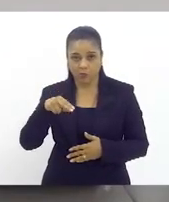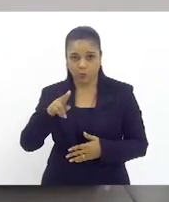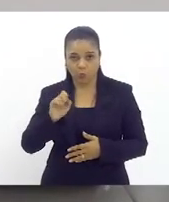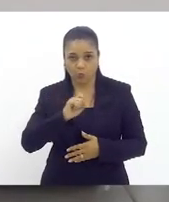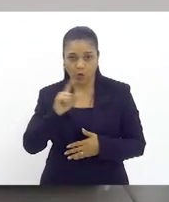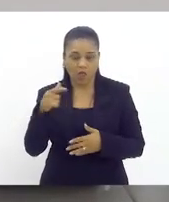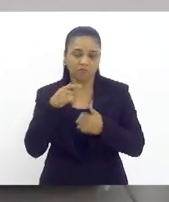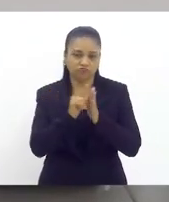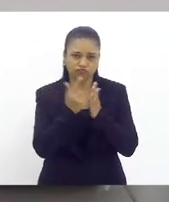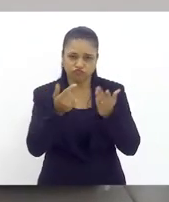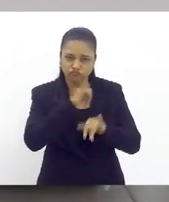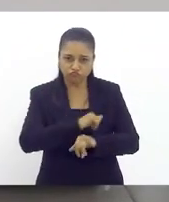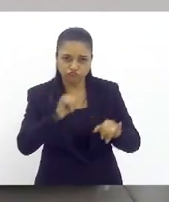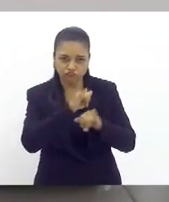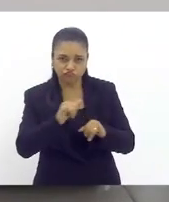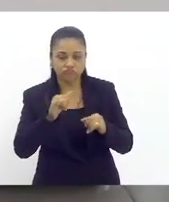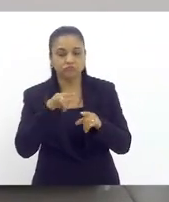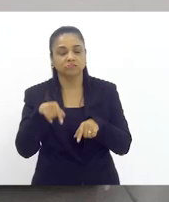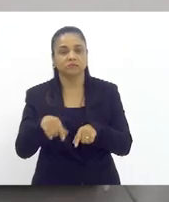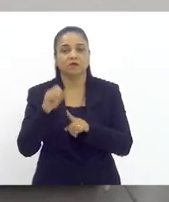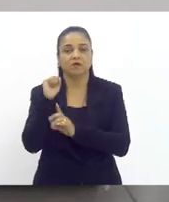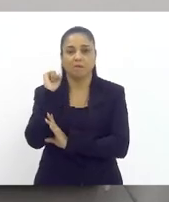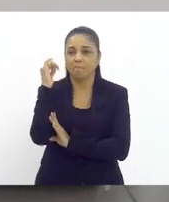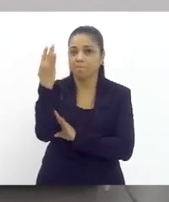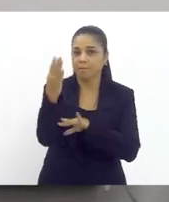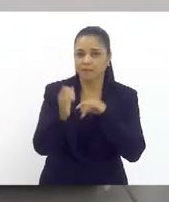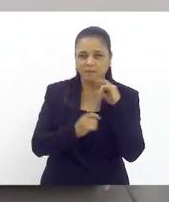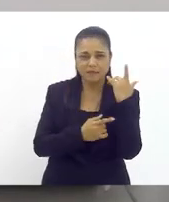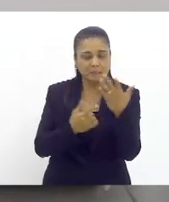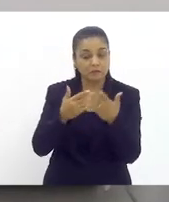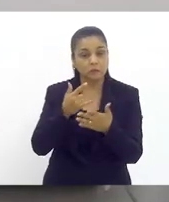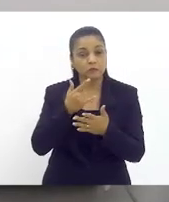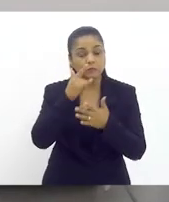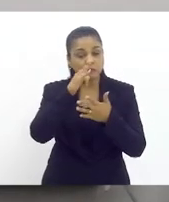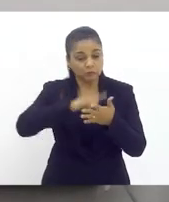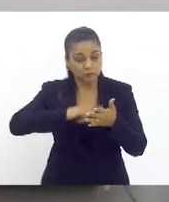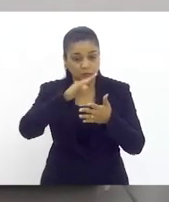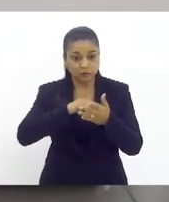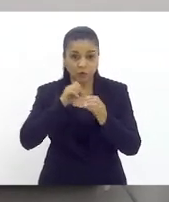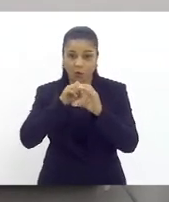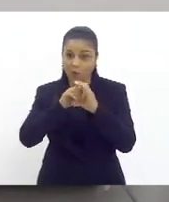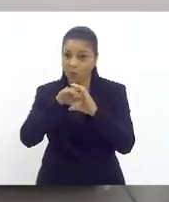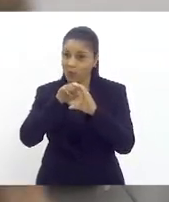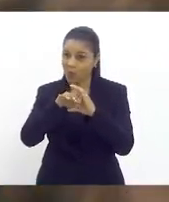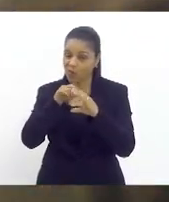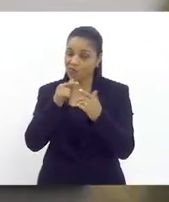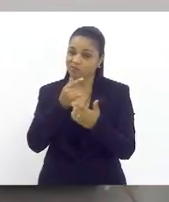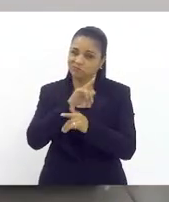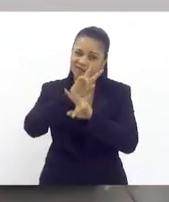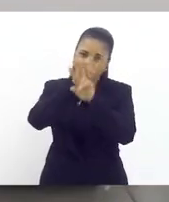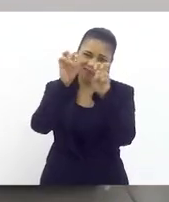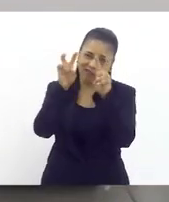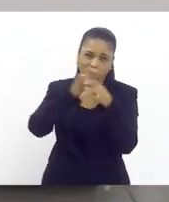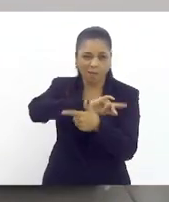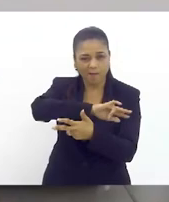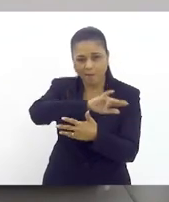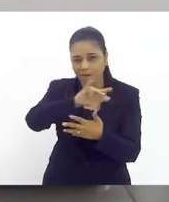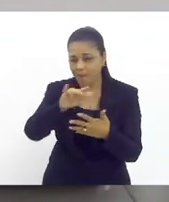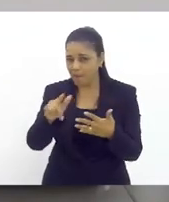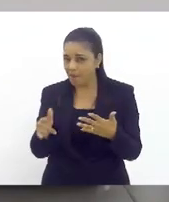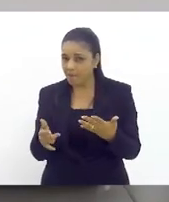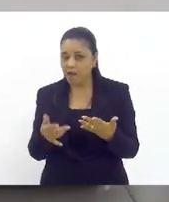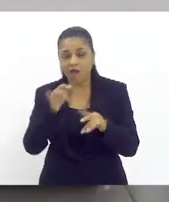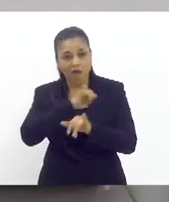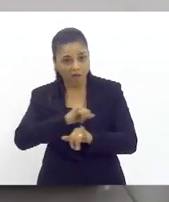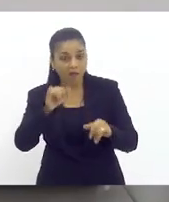ambiental fez enormes matérias no tempo que tava no Globo sobre os mais variados temas matérias essas